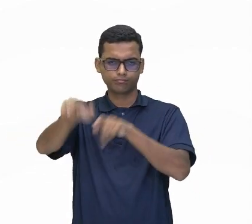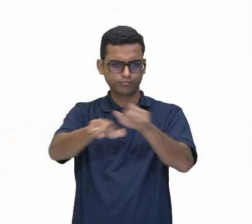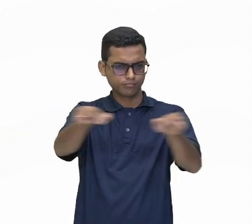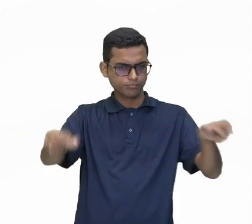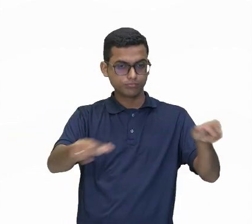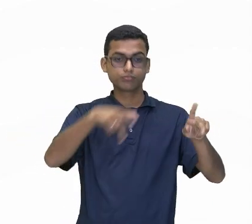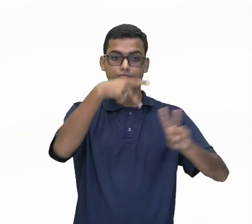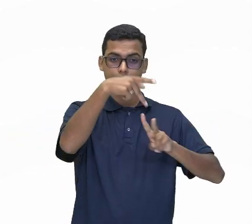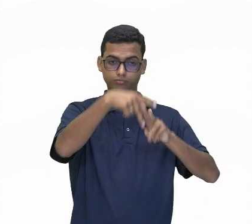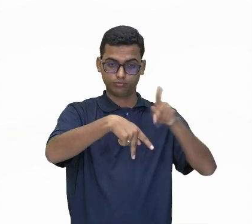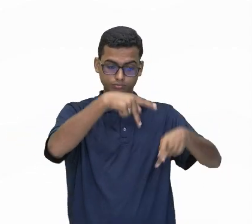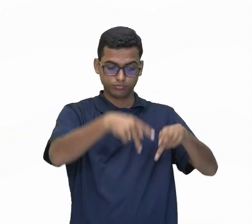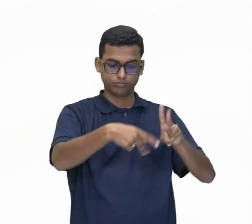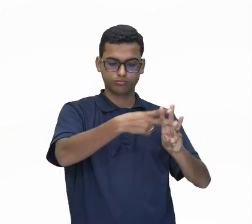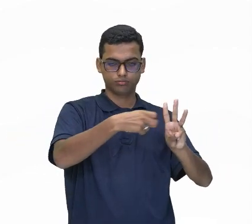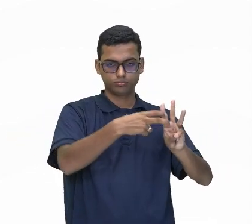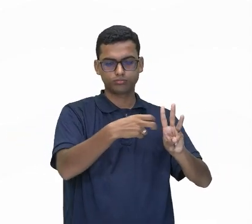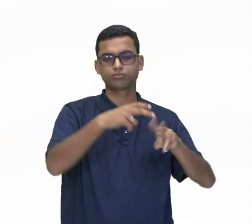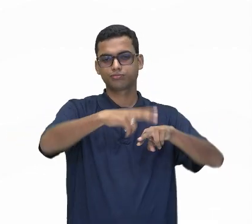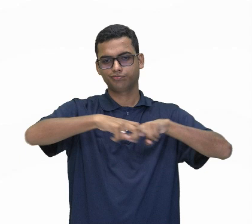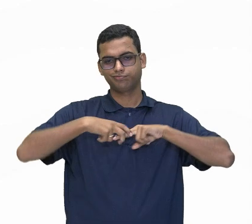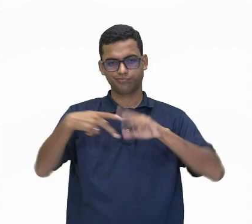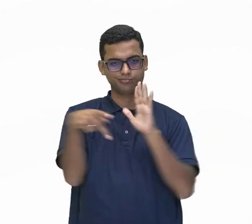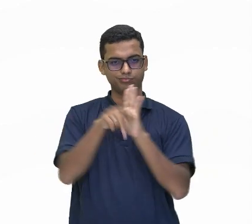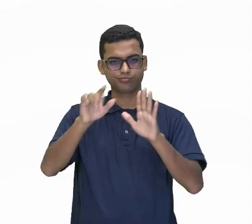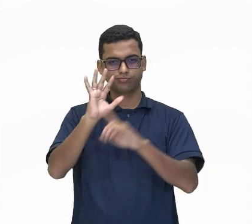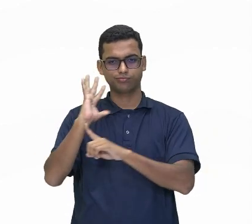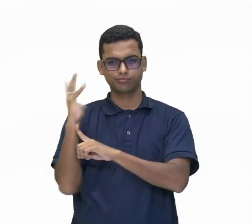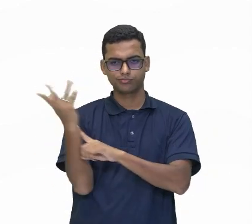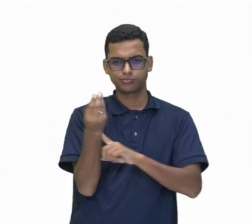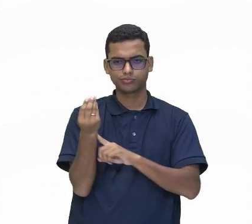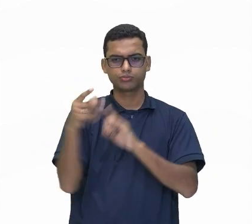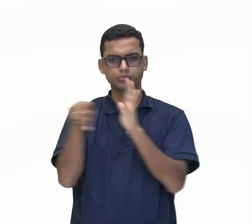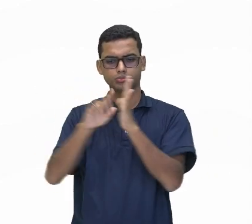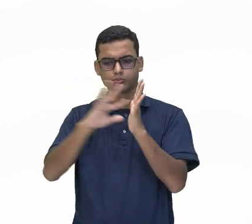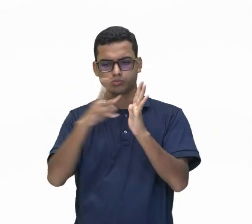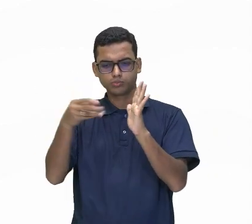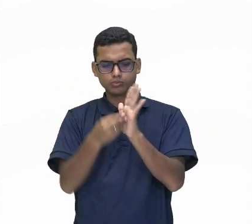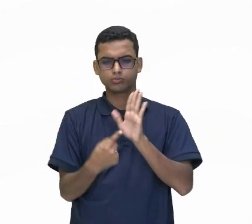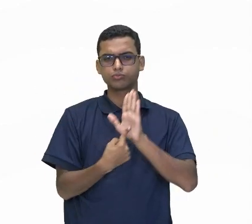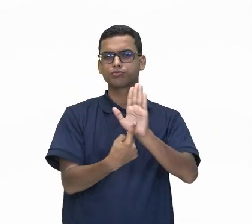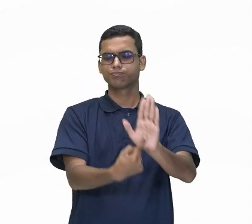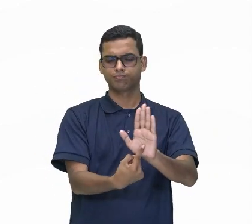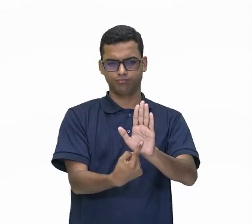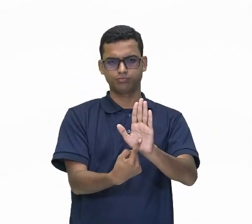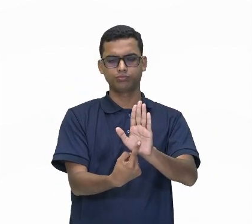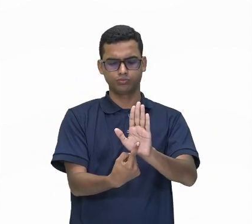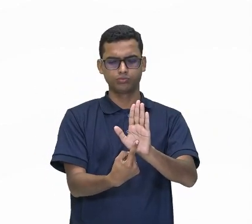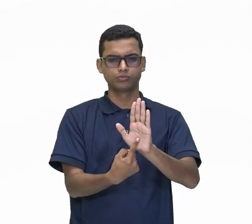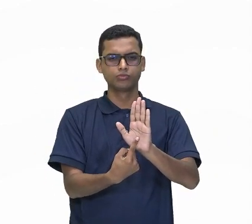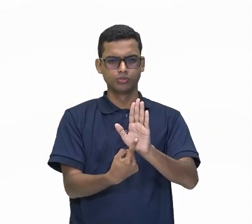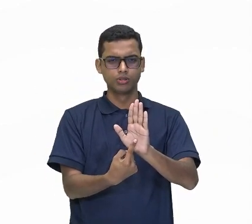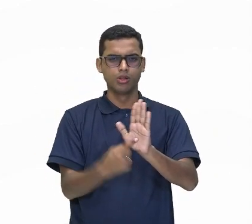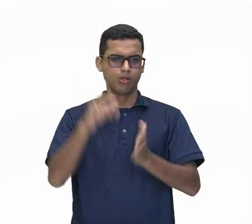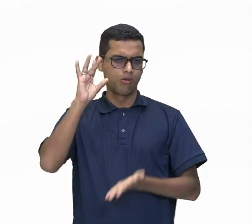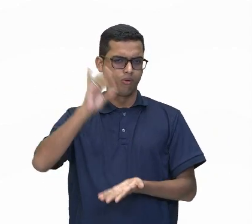ela transcende a questão material, a arte amazônica. Tá bom, pessoal? Então é importante a